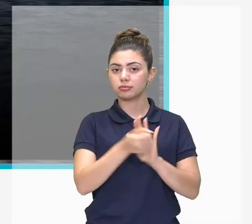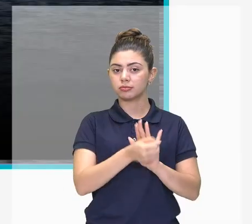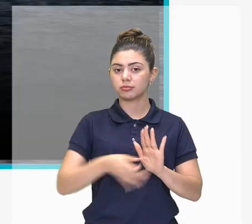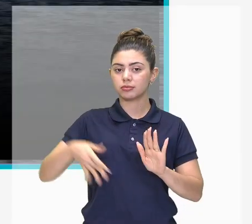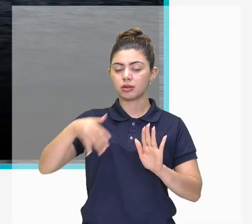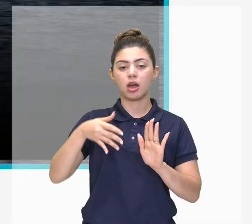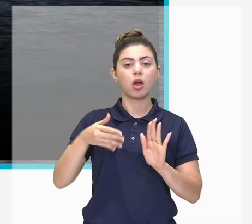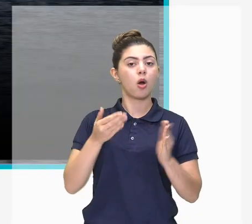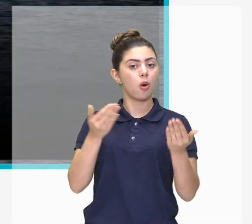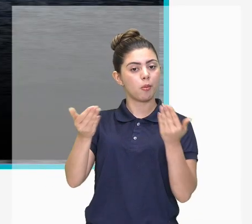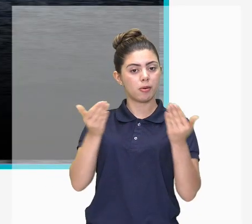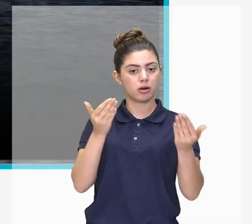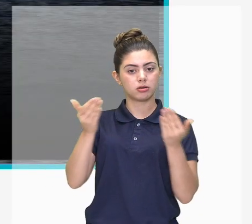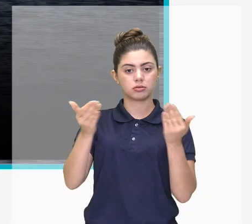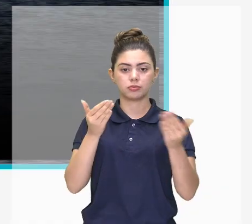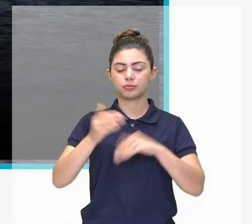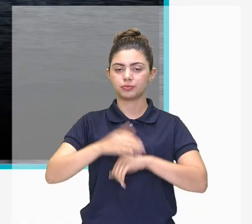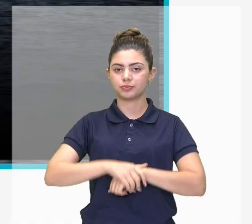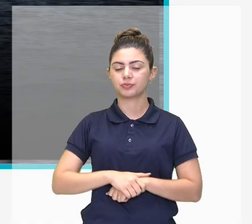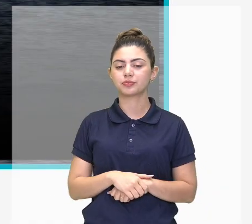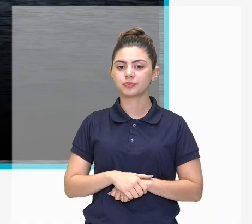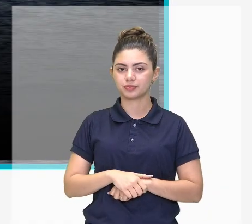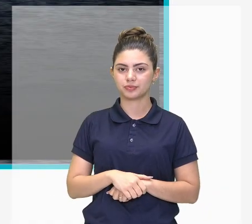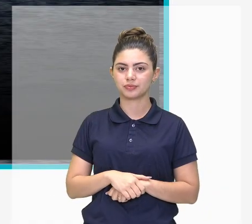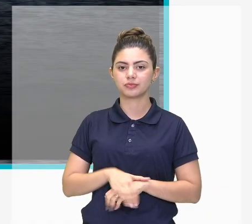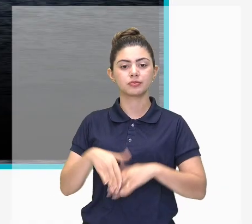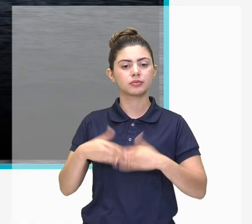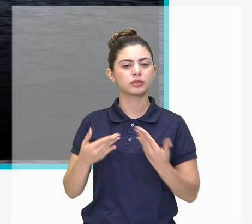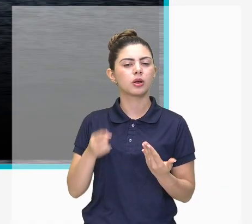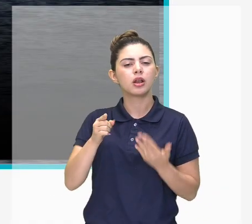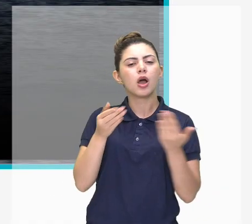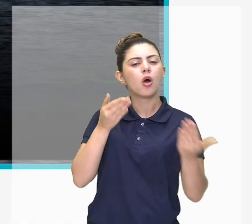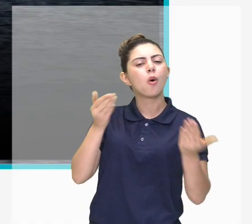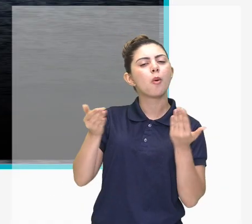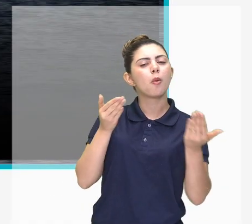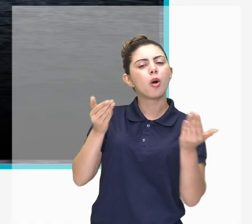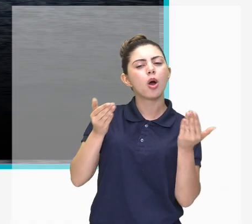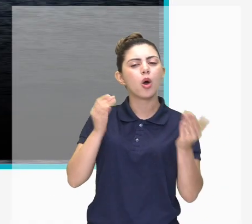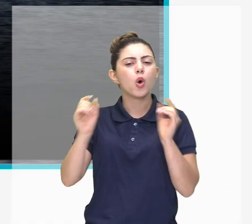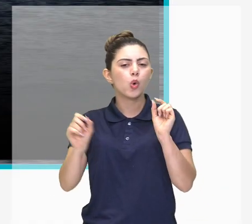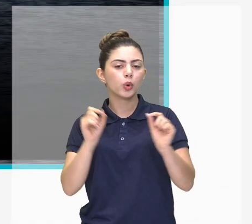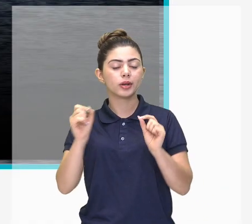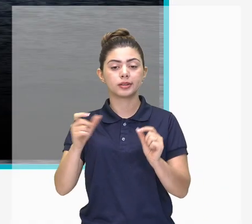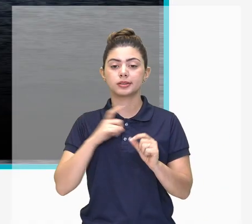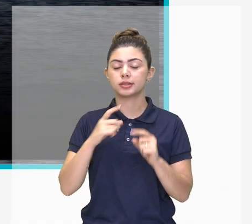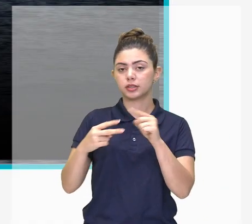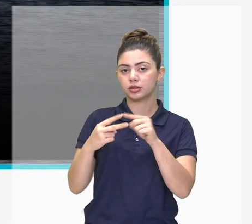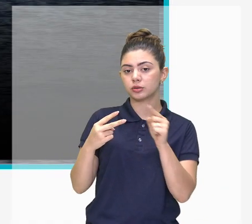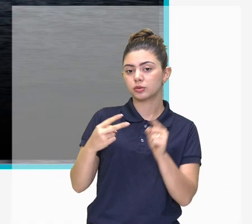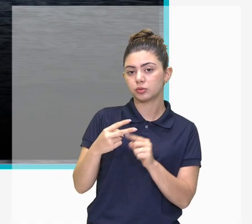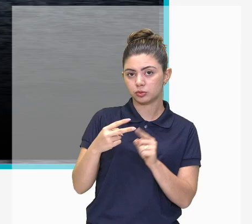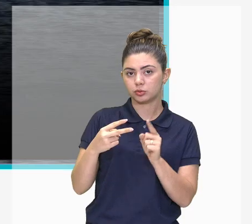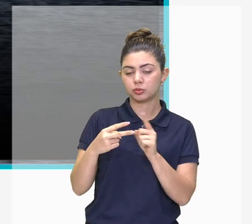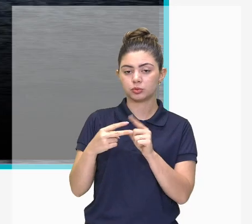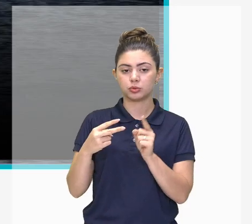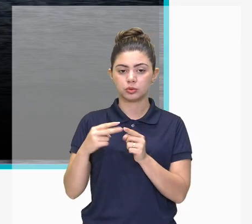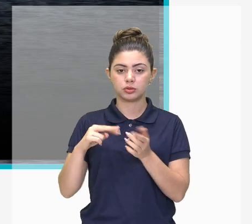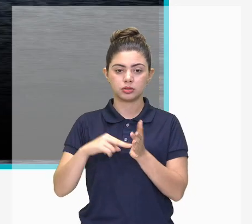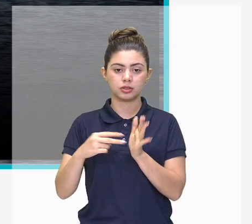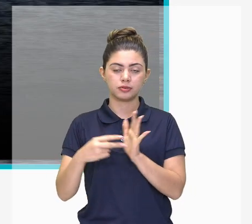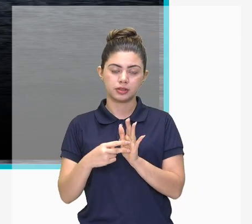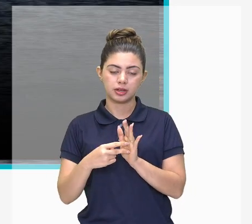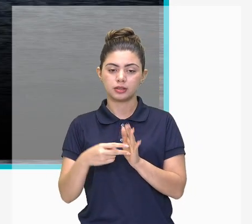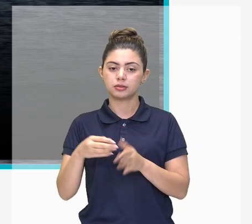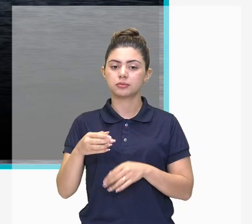comparação. Comparação relaciona duas ideias com palavras,